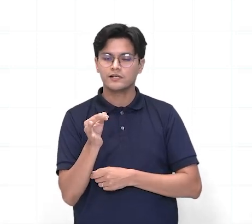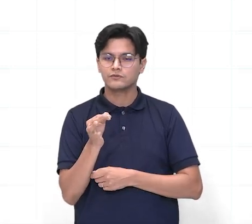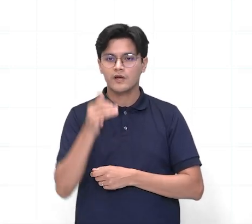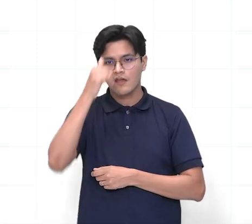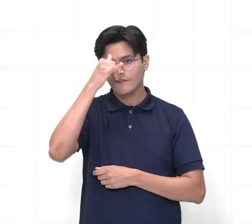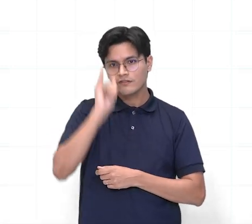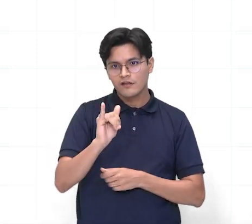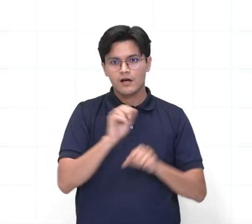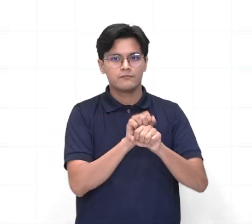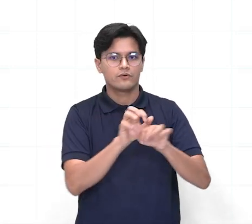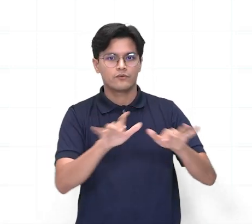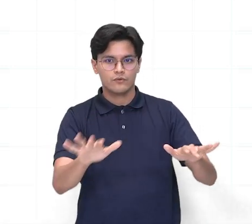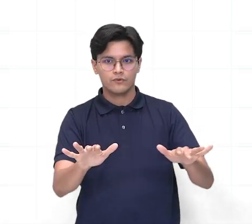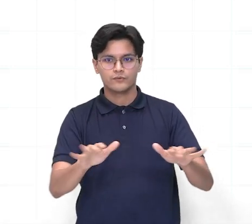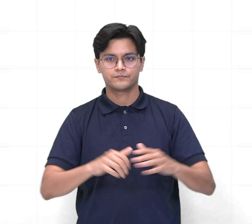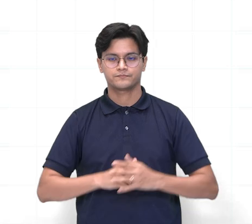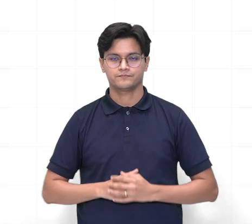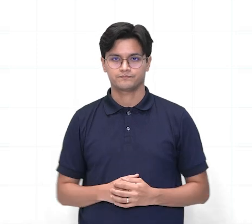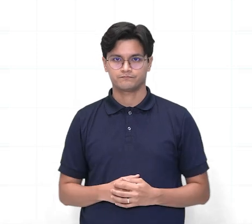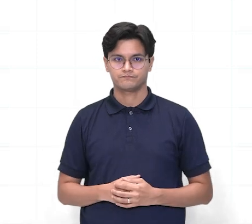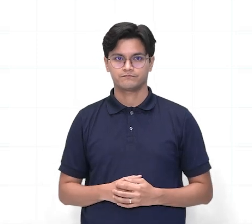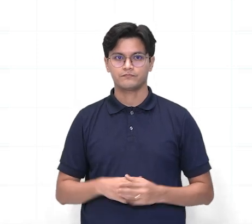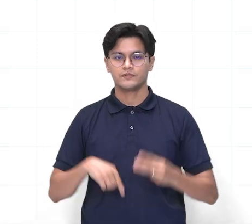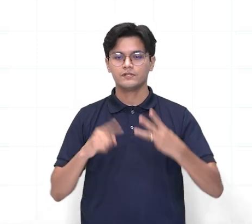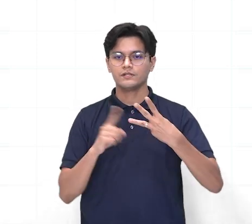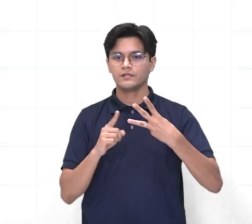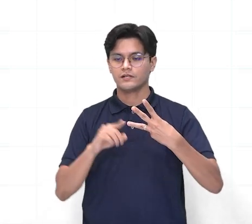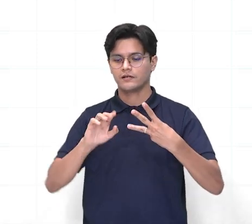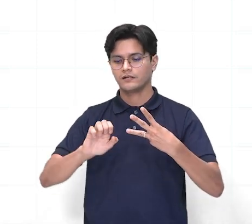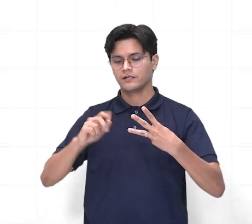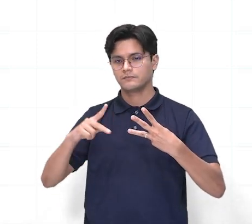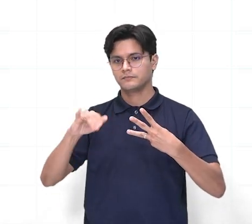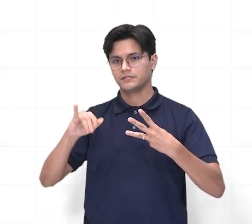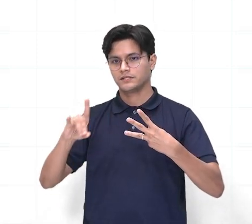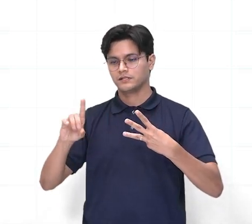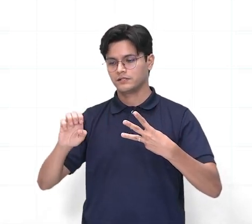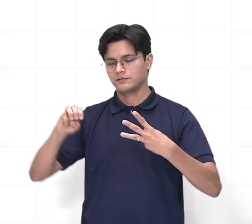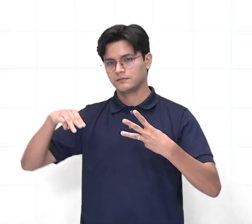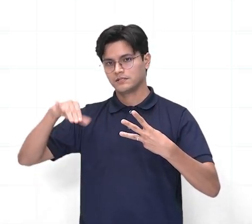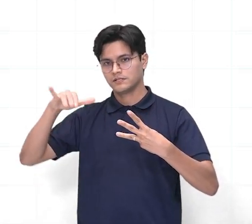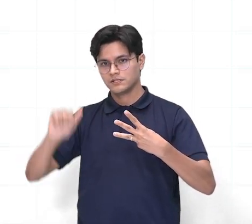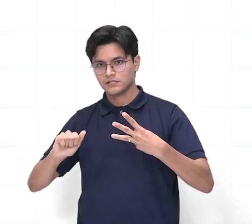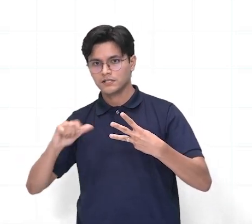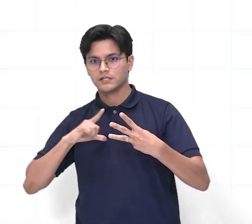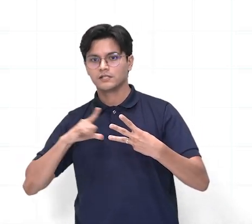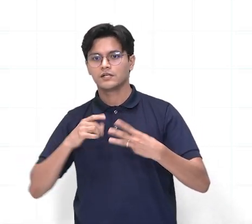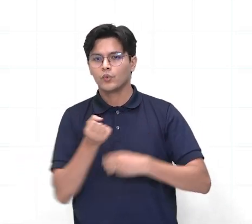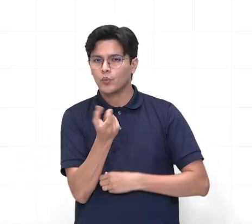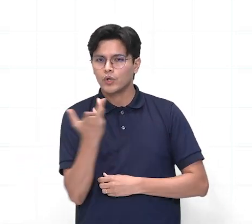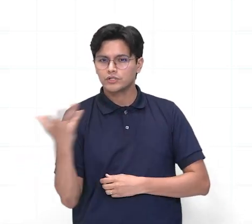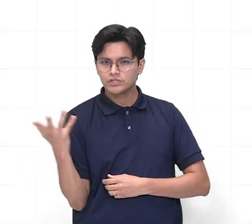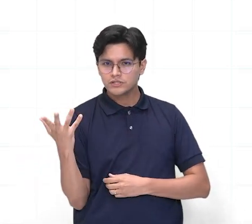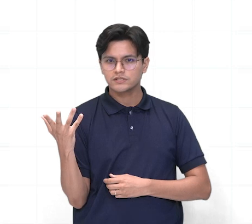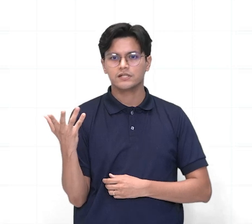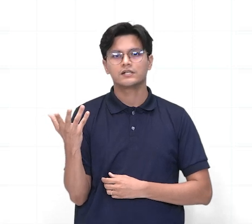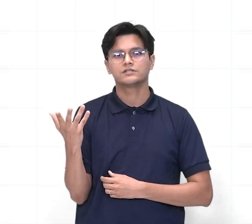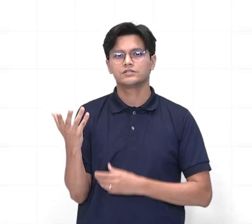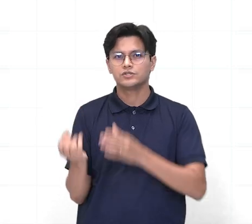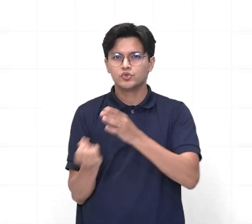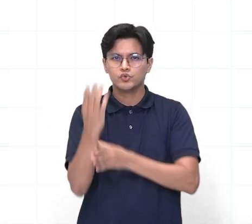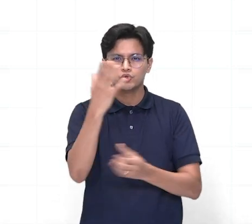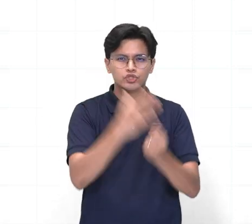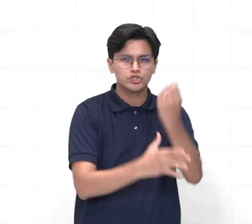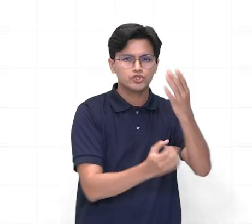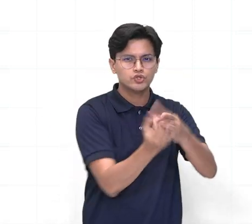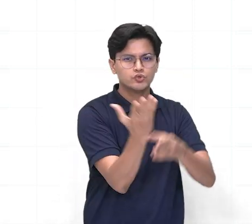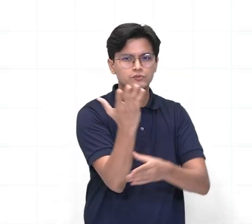quando o número, né, de surtos abrange um número maior de localidade. Aí